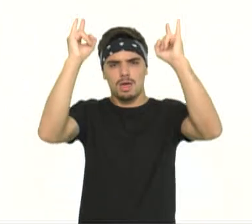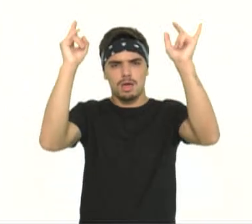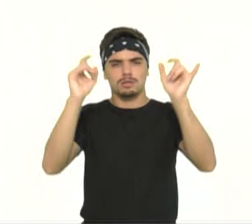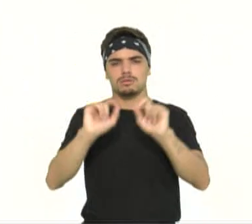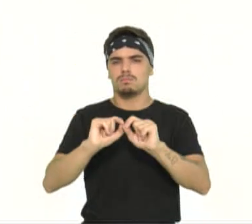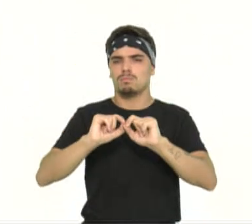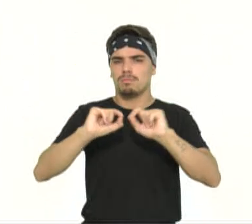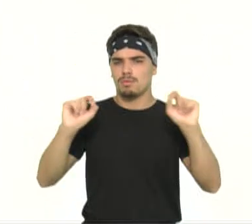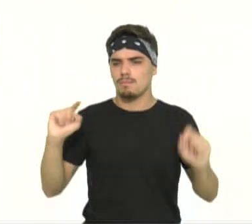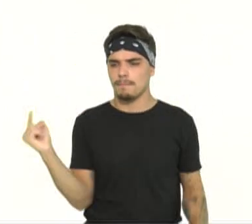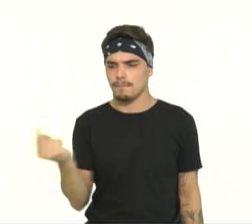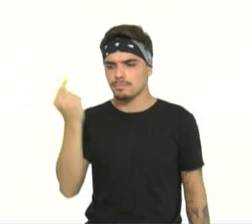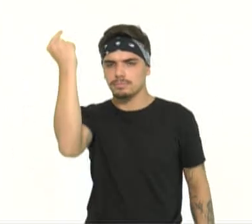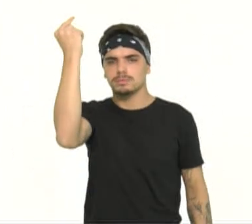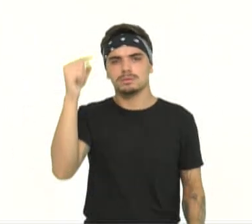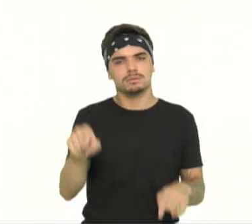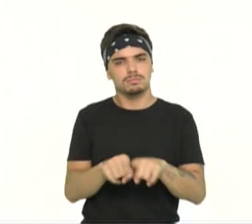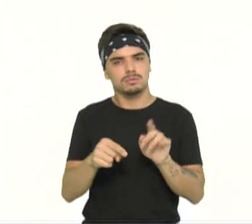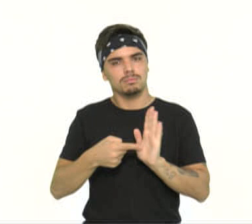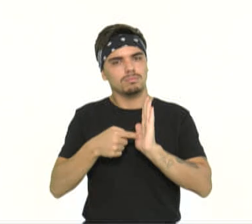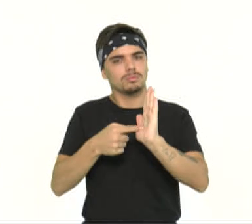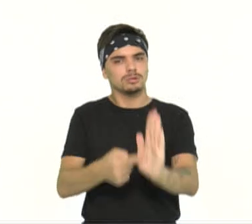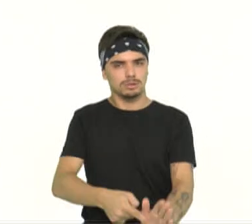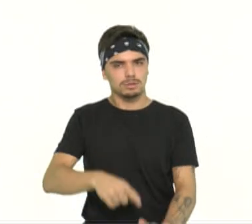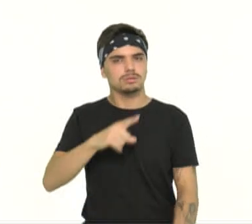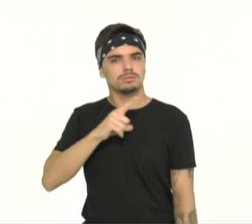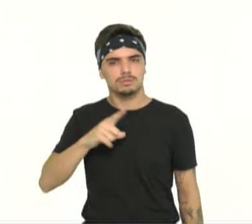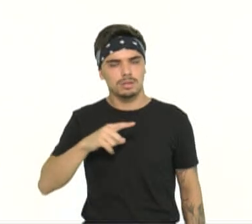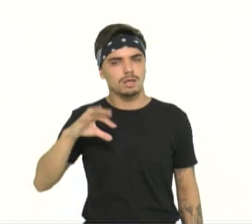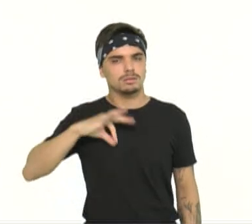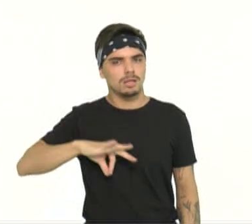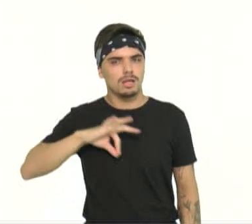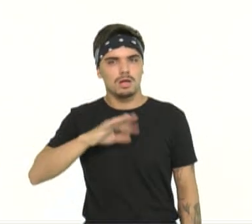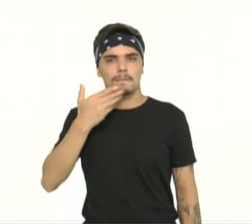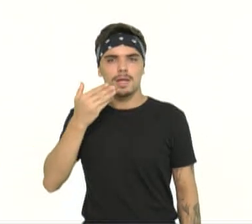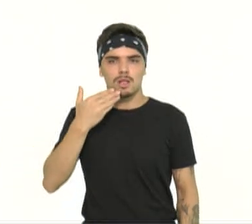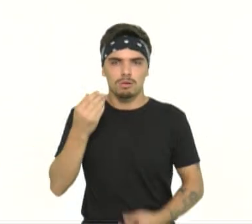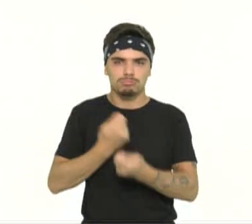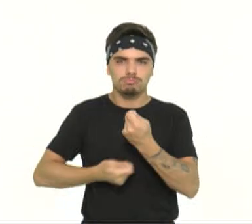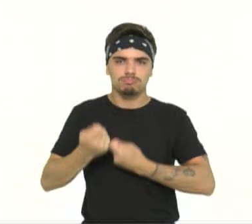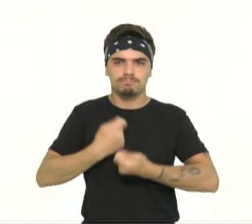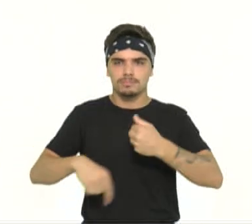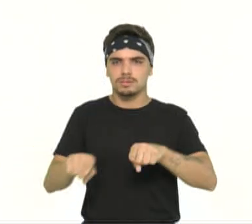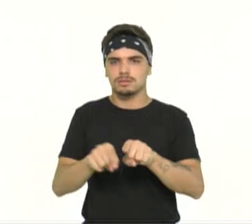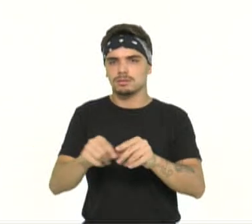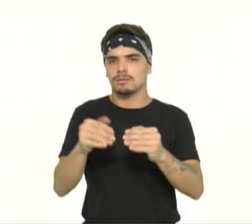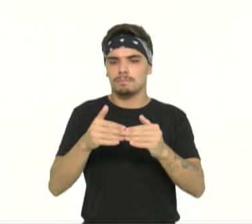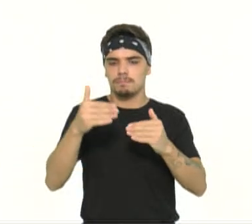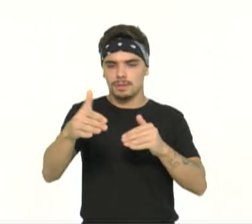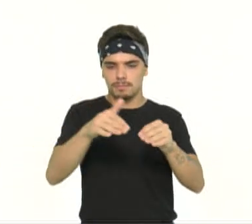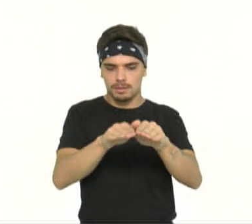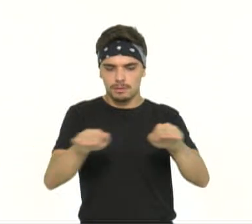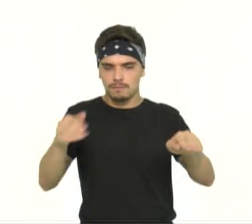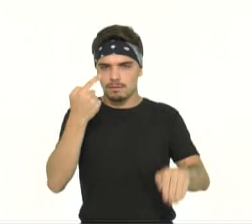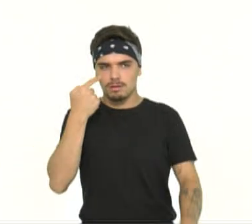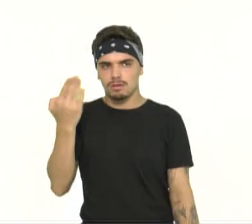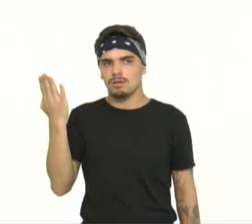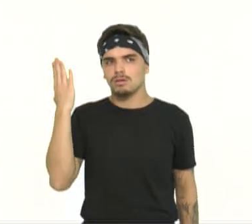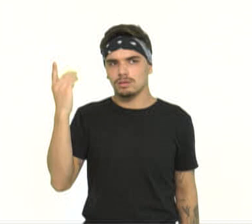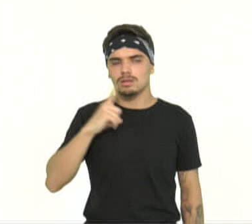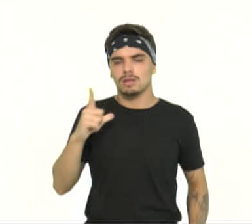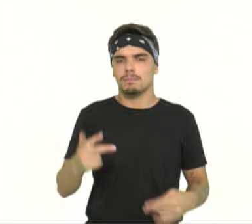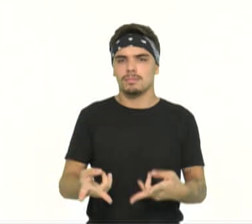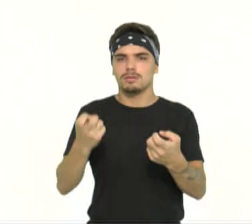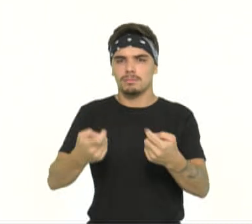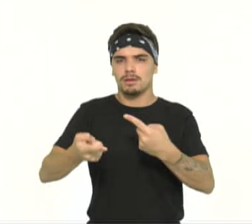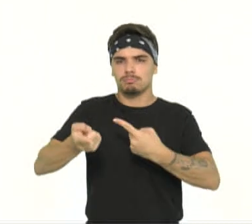altos, ali demonstrando que são pessoas com melhor condição econômica e que no primeiro plano a gente percebe